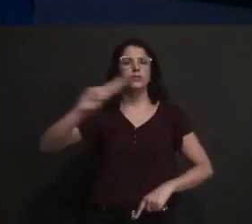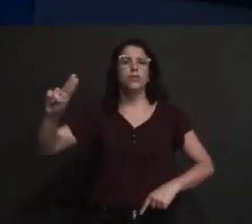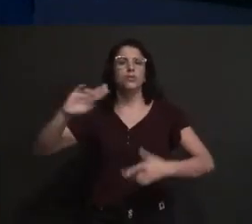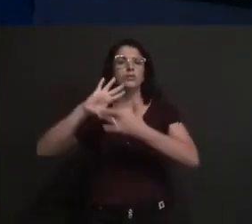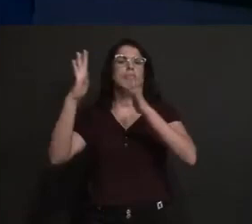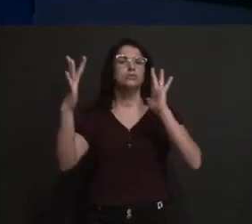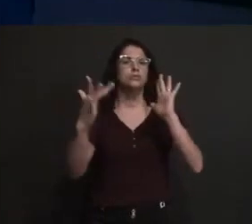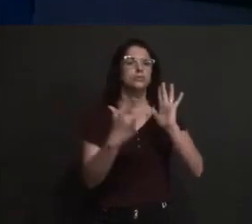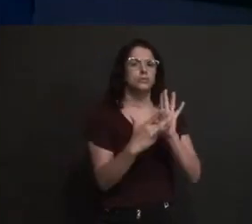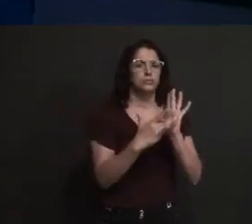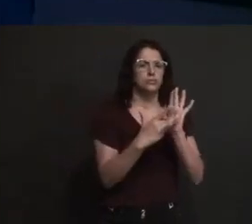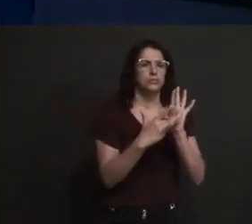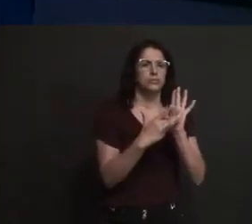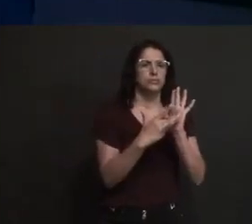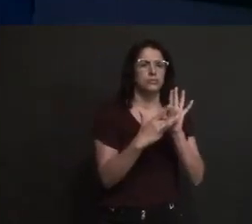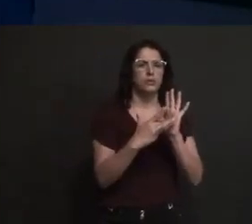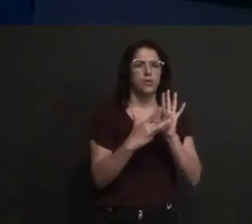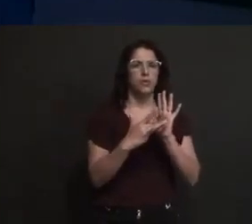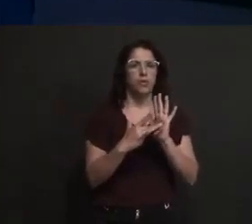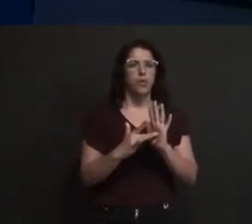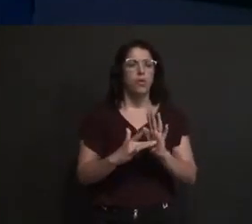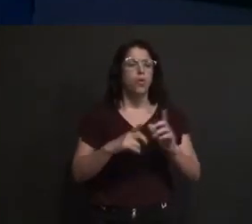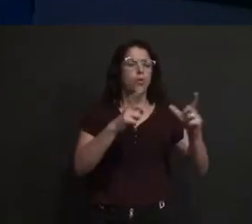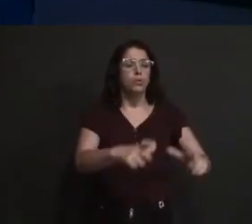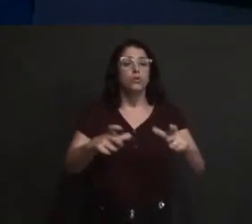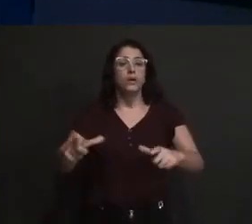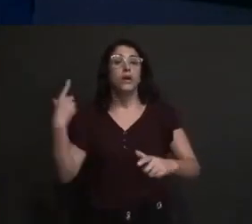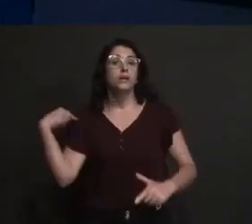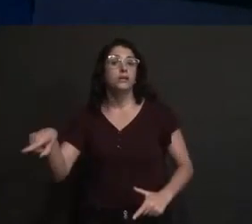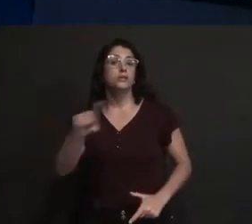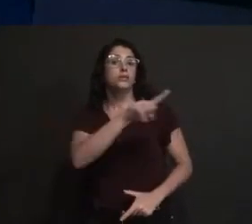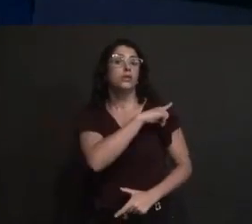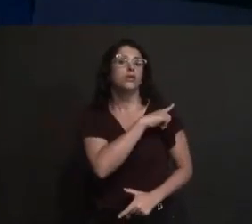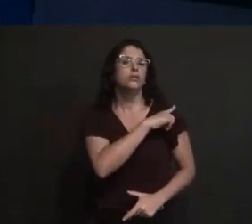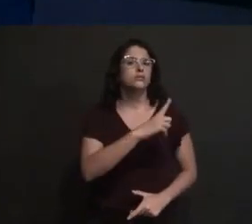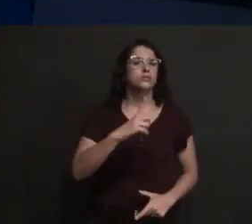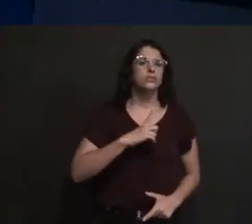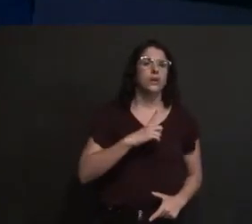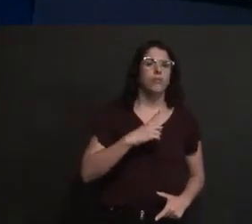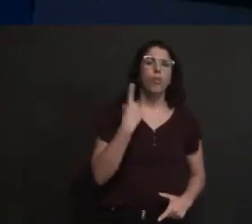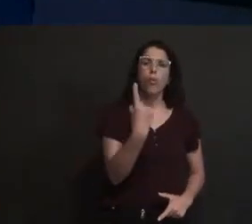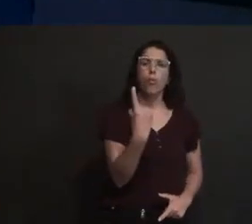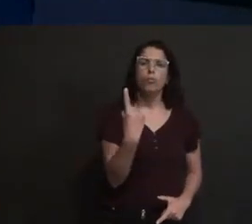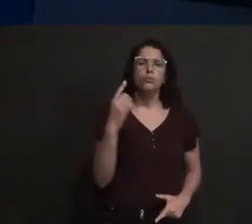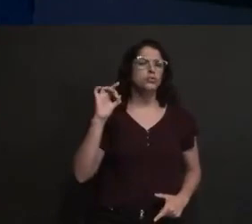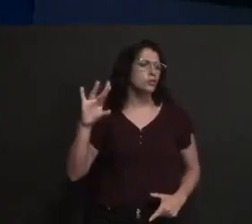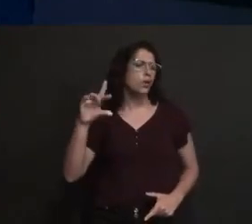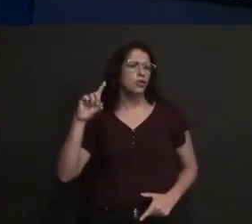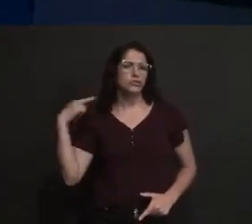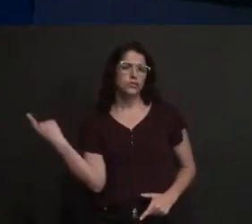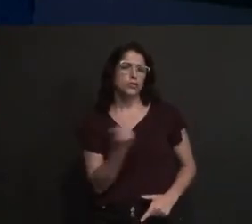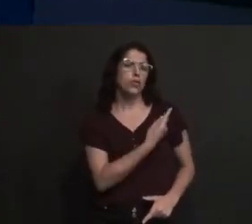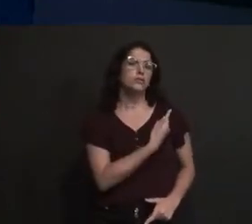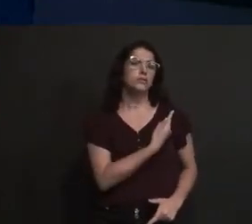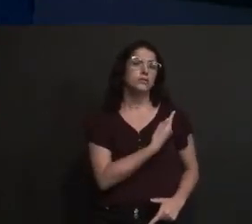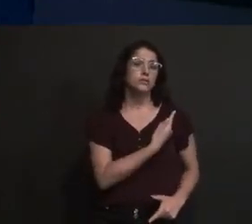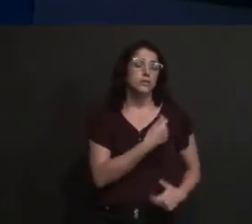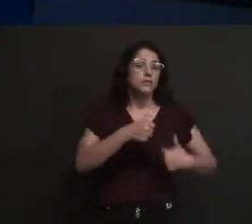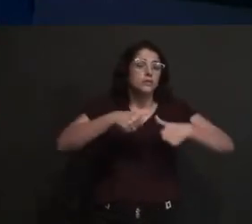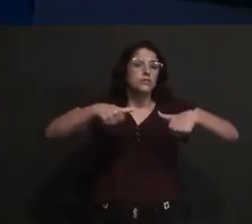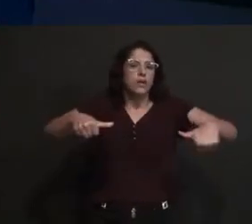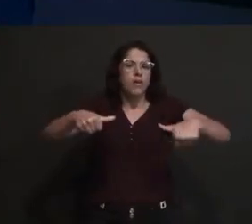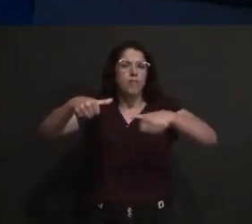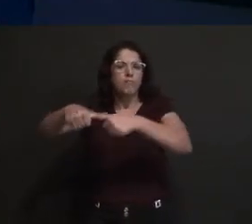nome de Jesus. Aonde estiver um de nós, diga para o seu irmão, um de nós. Aonde estiver um de